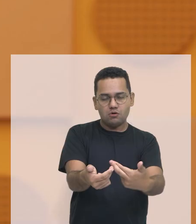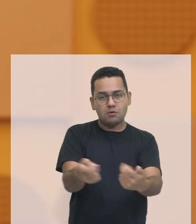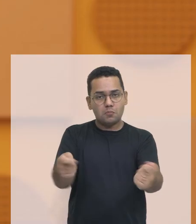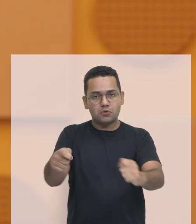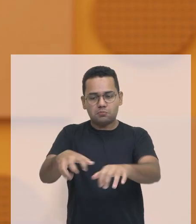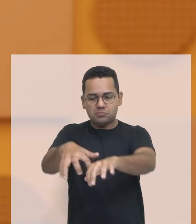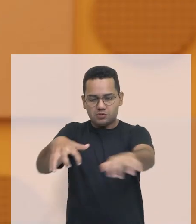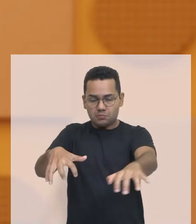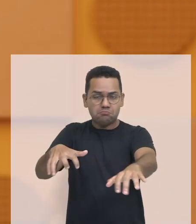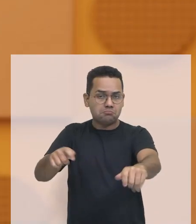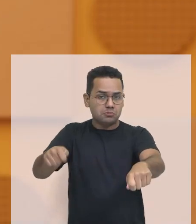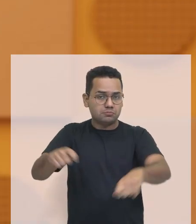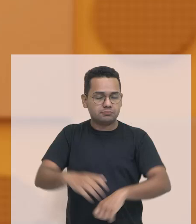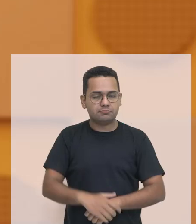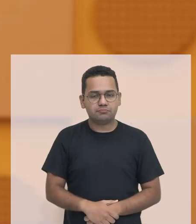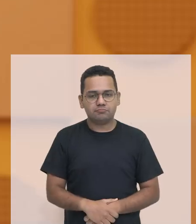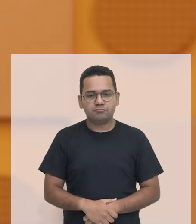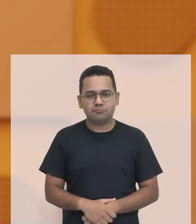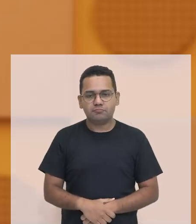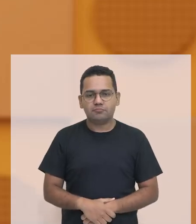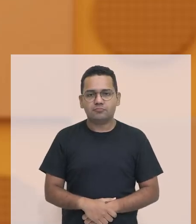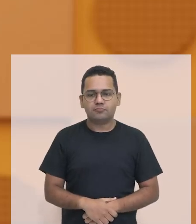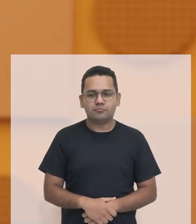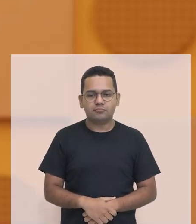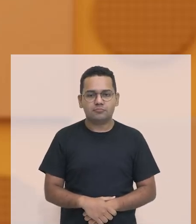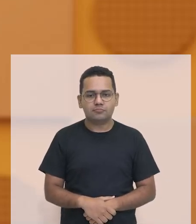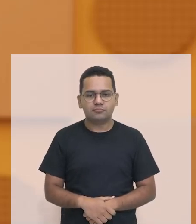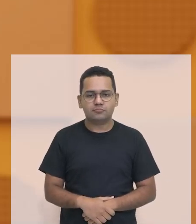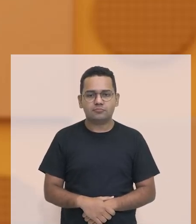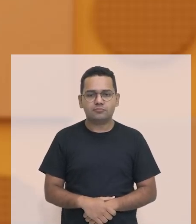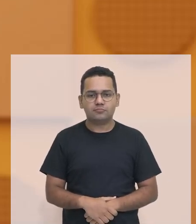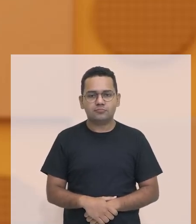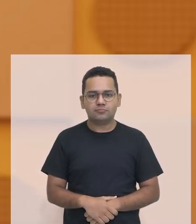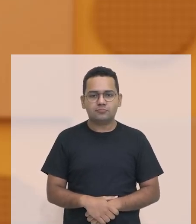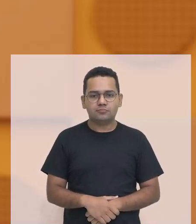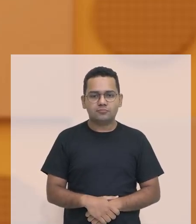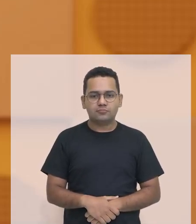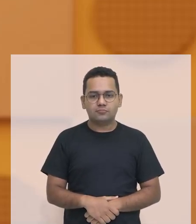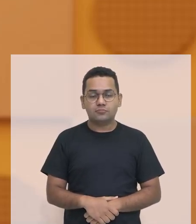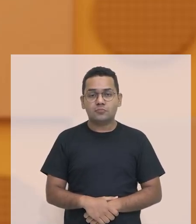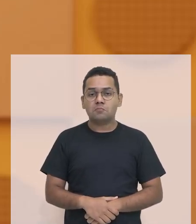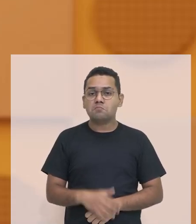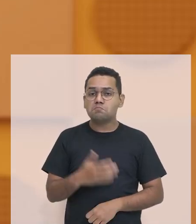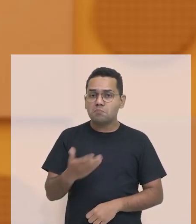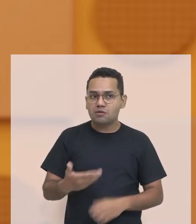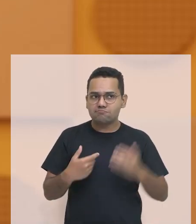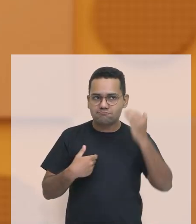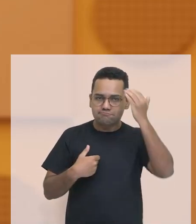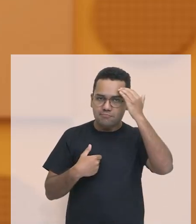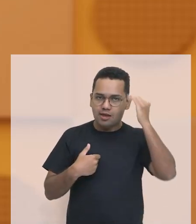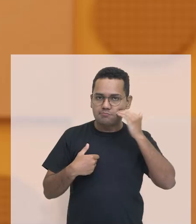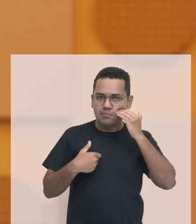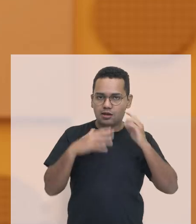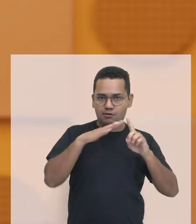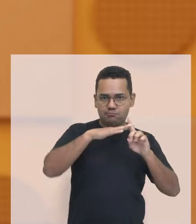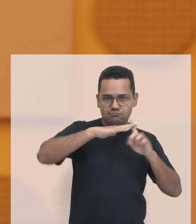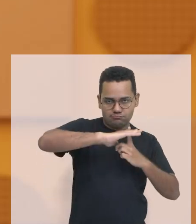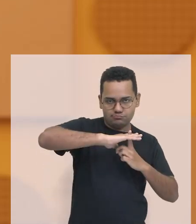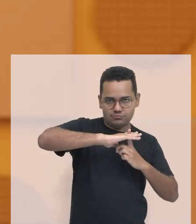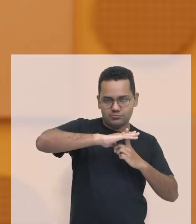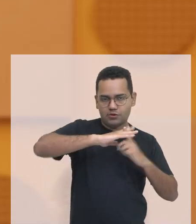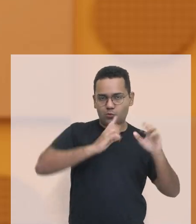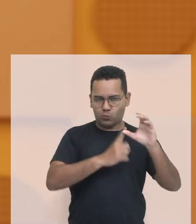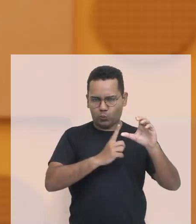dois territórios. E nesse momento houve a colocação de um governo comunista e de um governo capitalista, em que